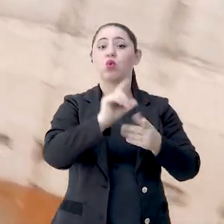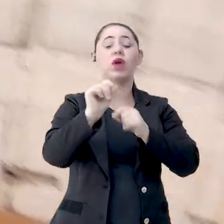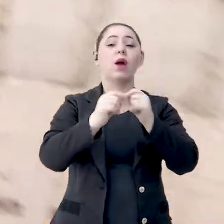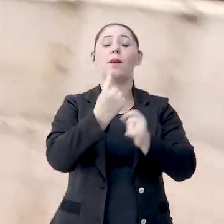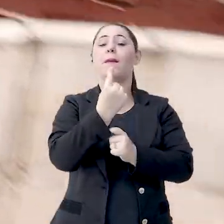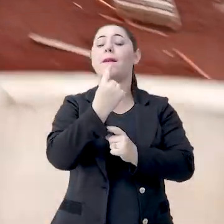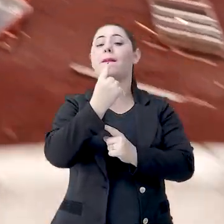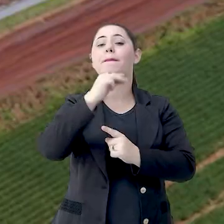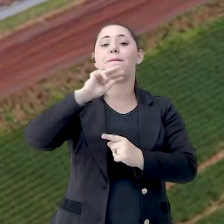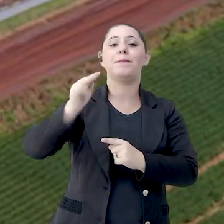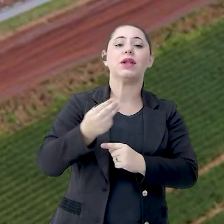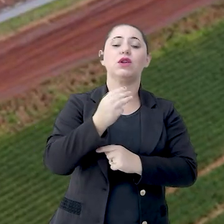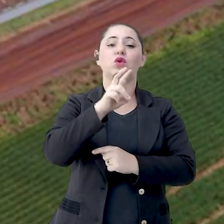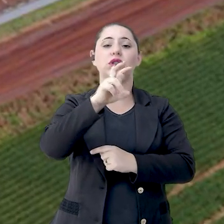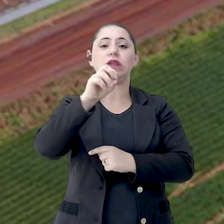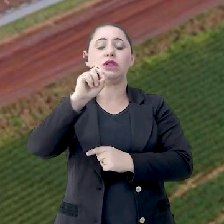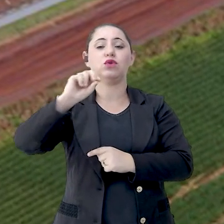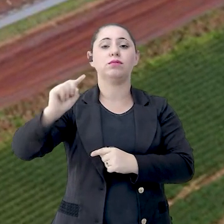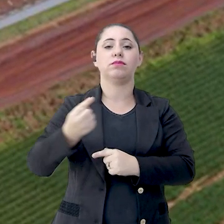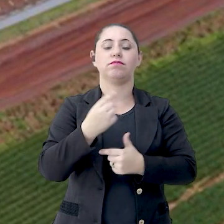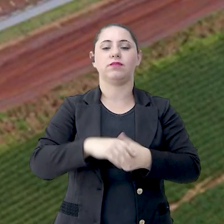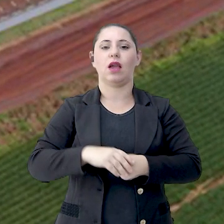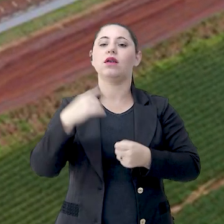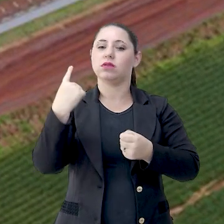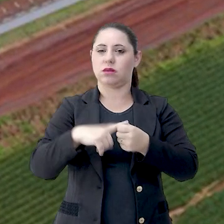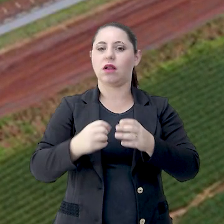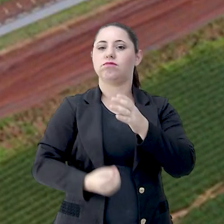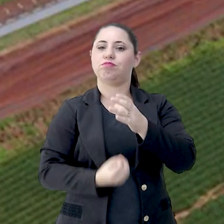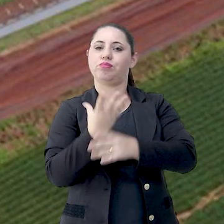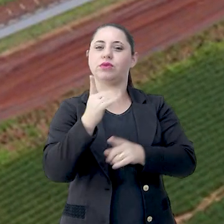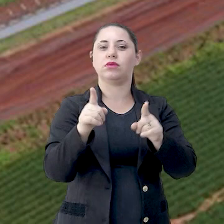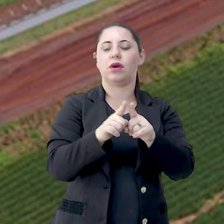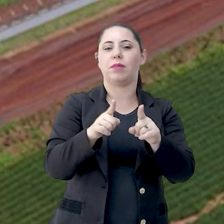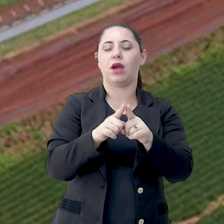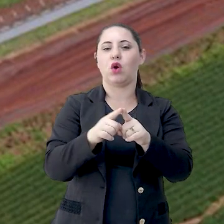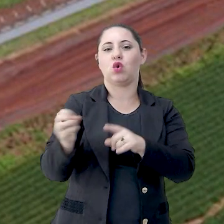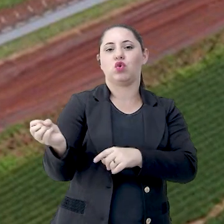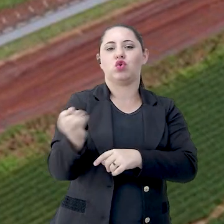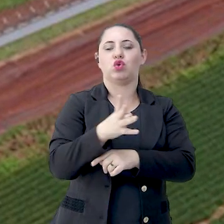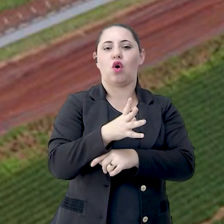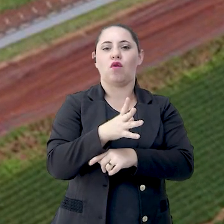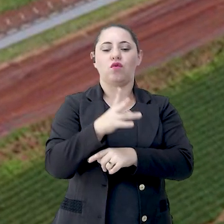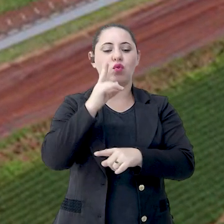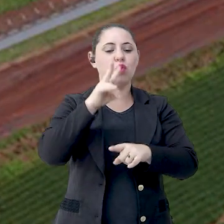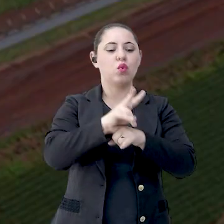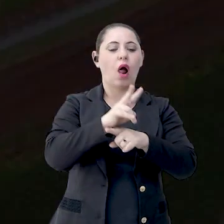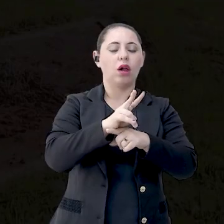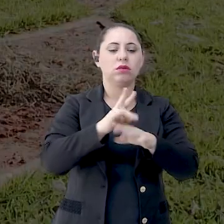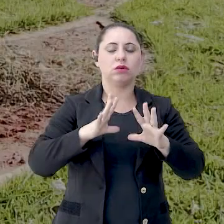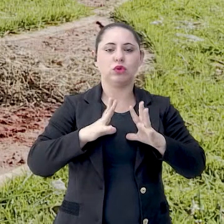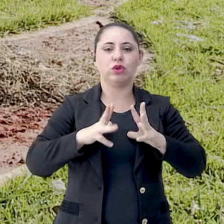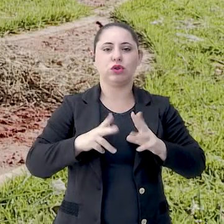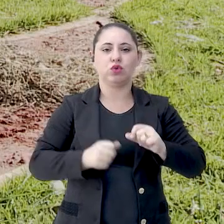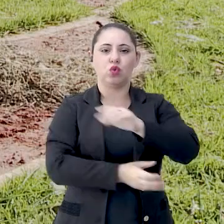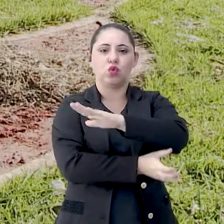com capacidade de tratar 50 litros de esgoto por segundo.